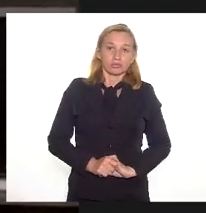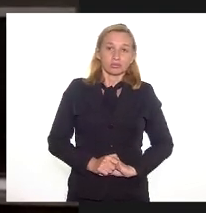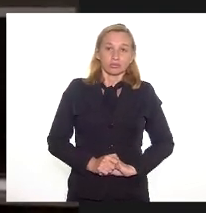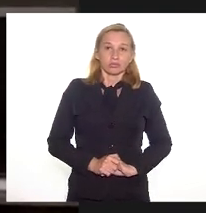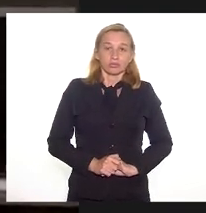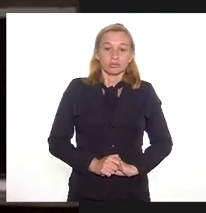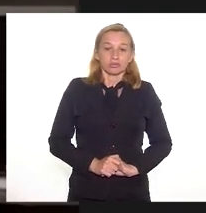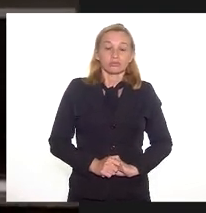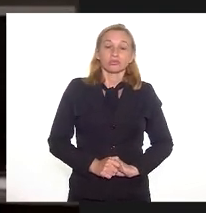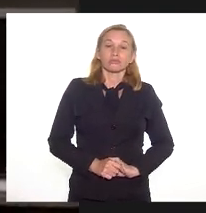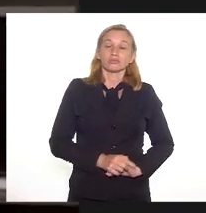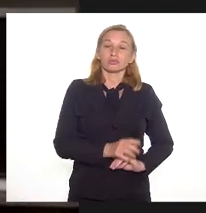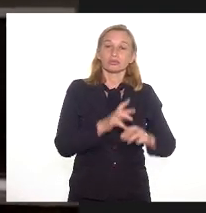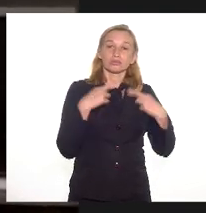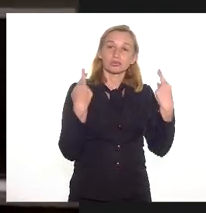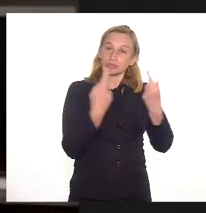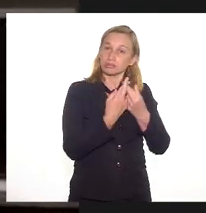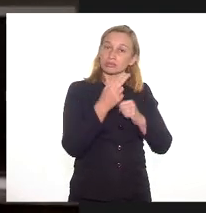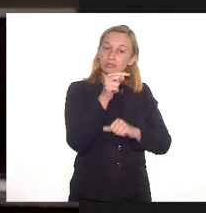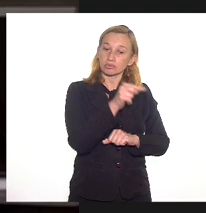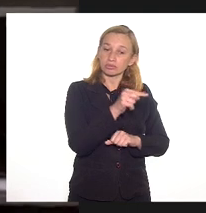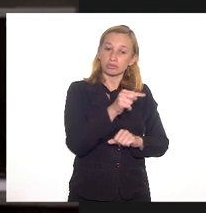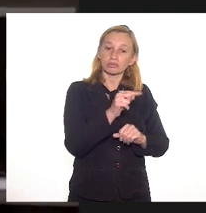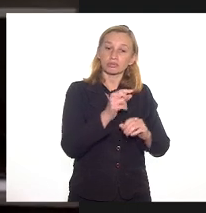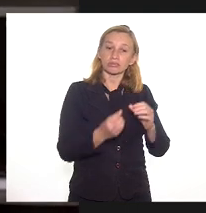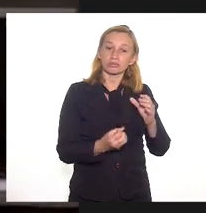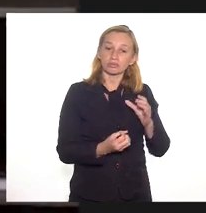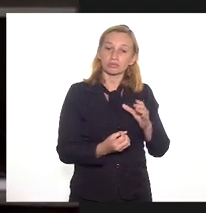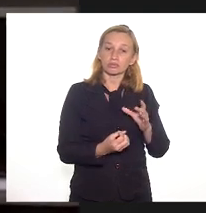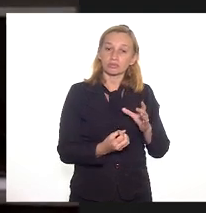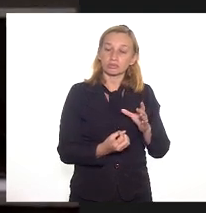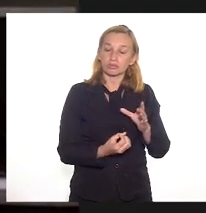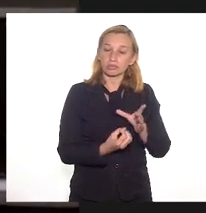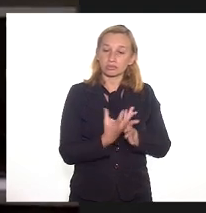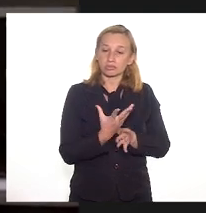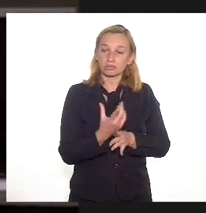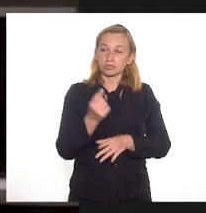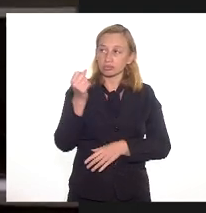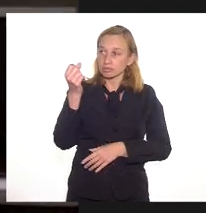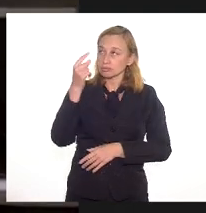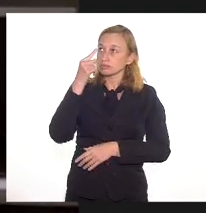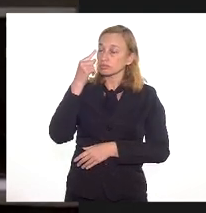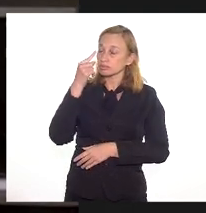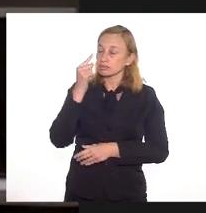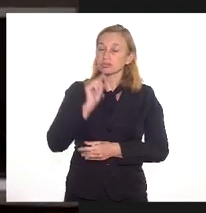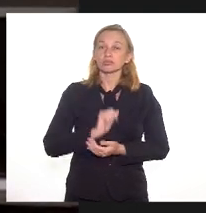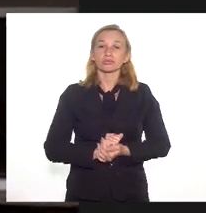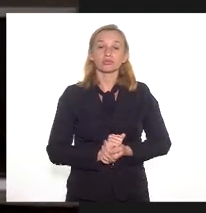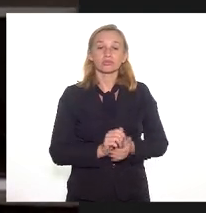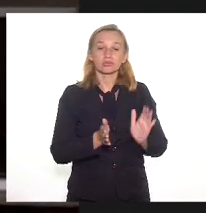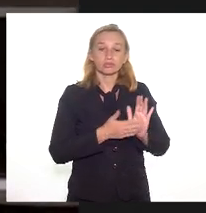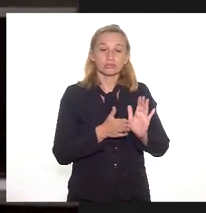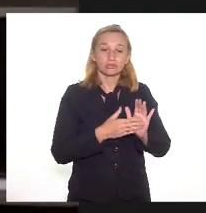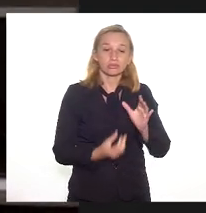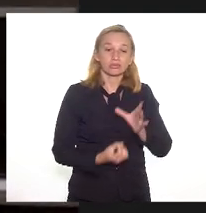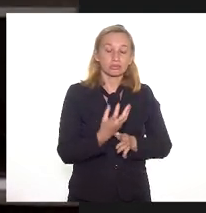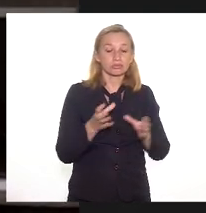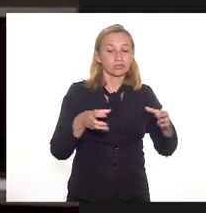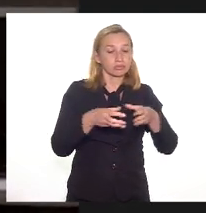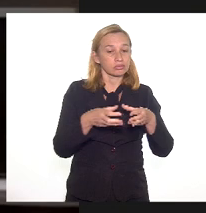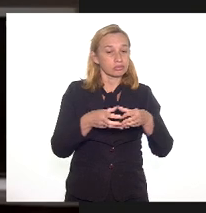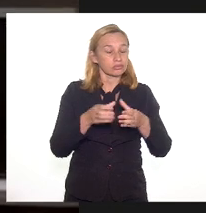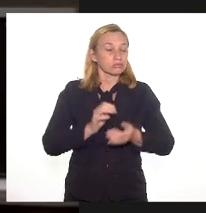e desta reunião, né, foi que então surgiu a inspiração para a proposição que fiz da criação da comissão. A